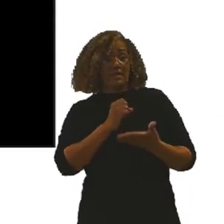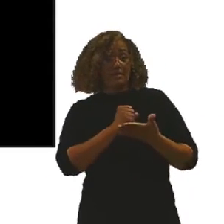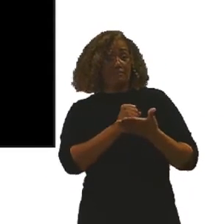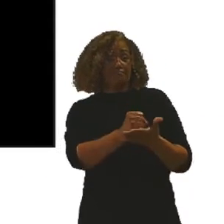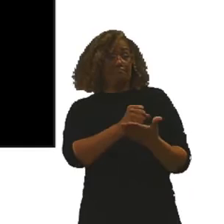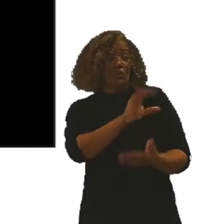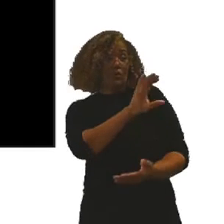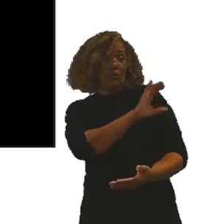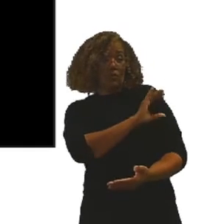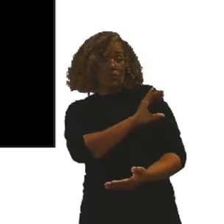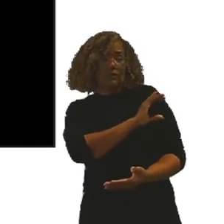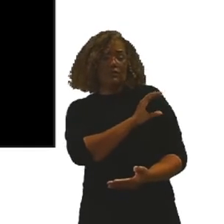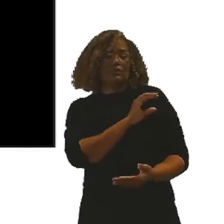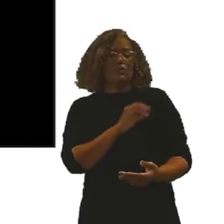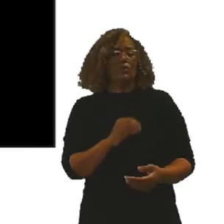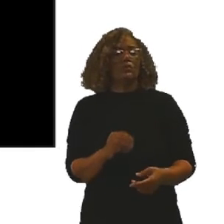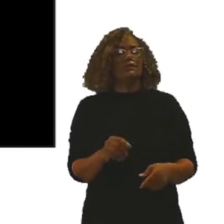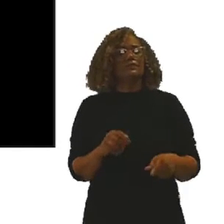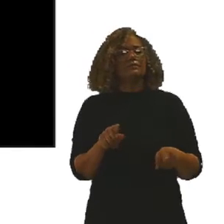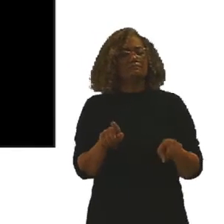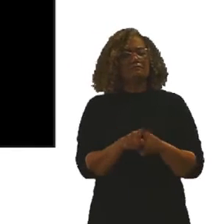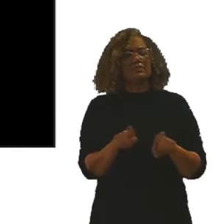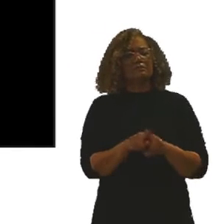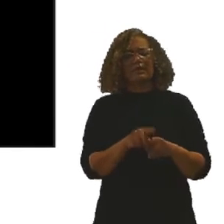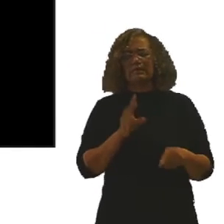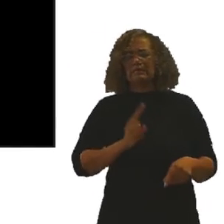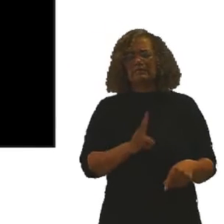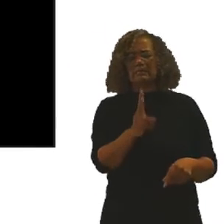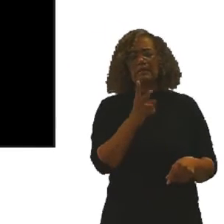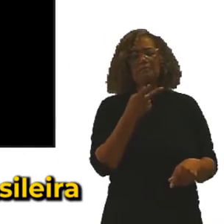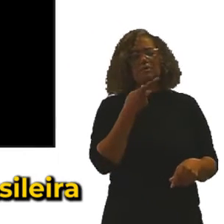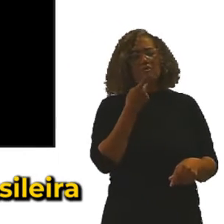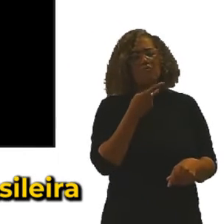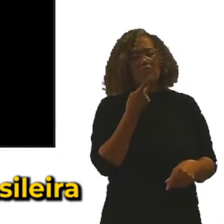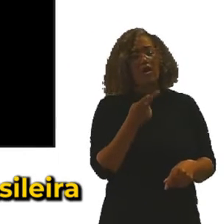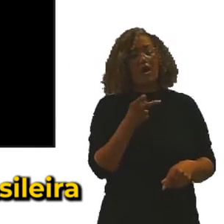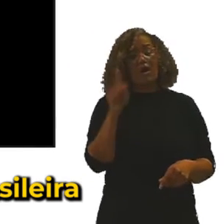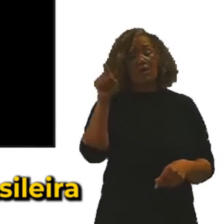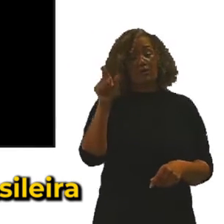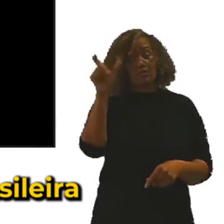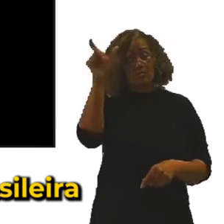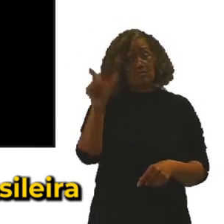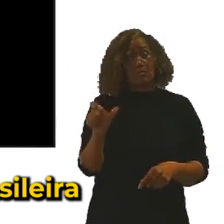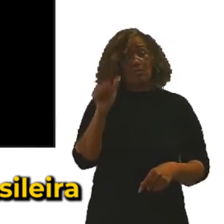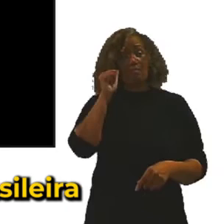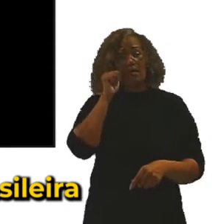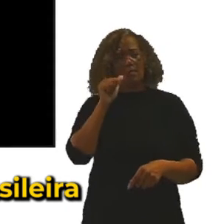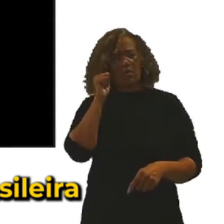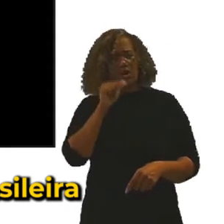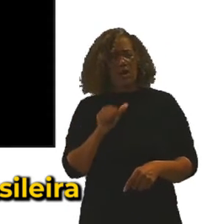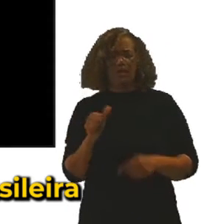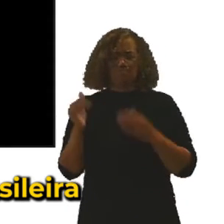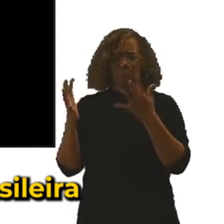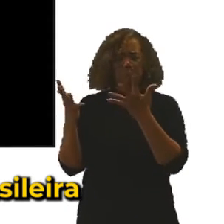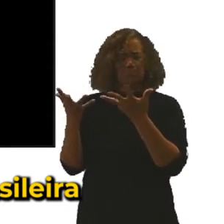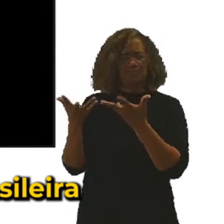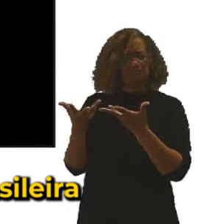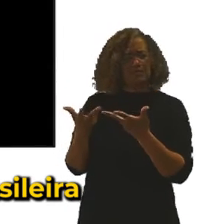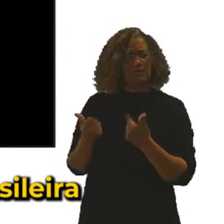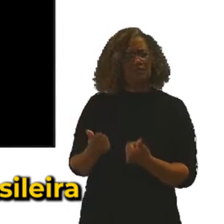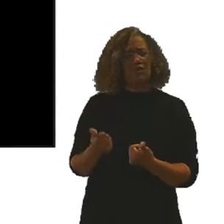agora, e sempre que eu falo dela, foi uma epistemóloga, uma